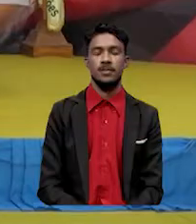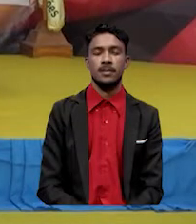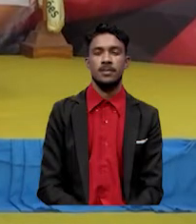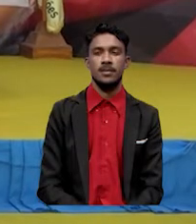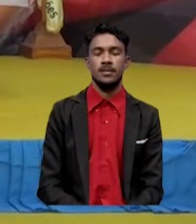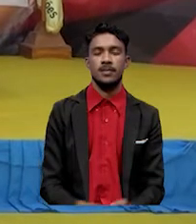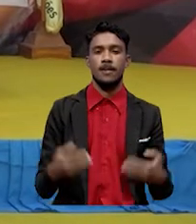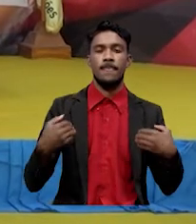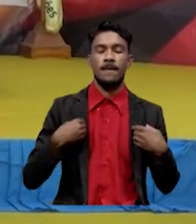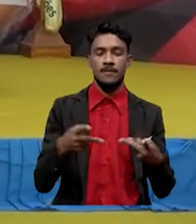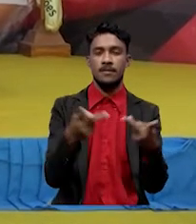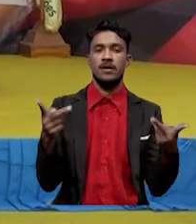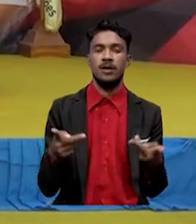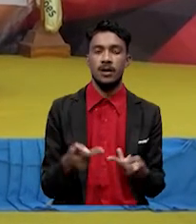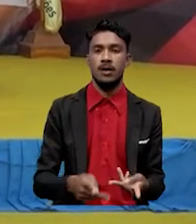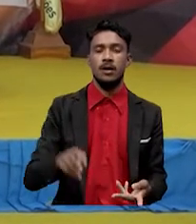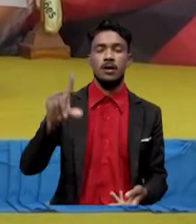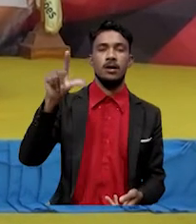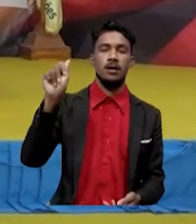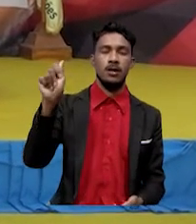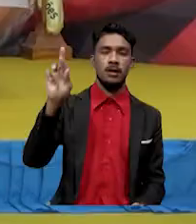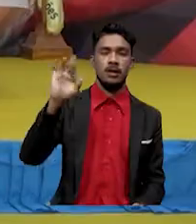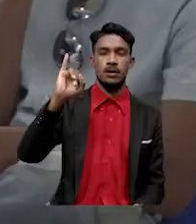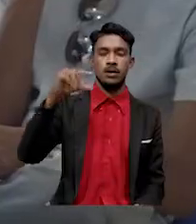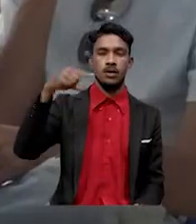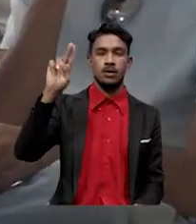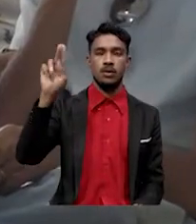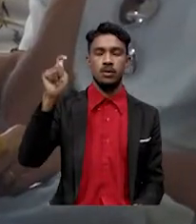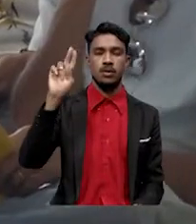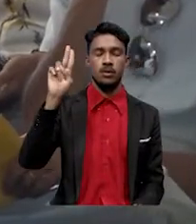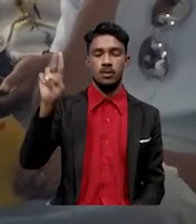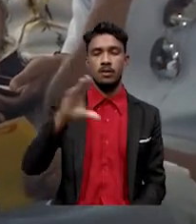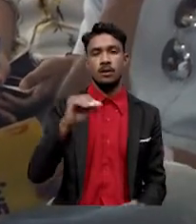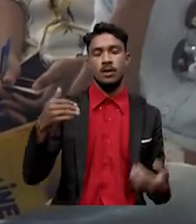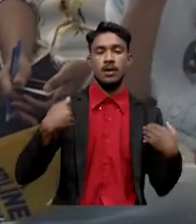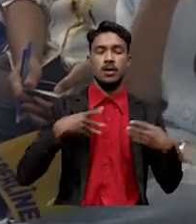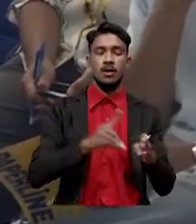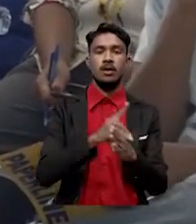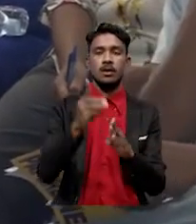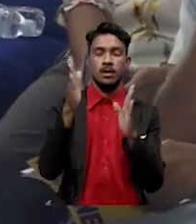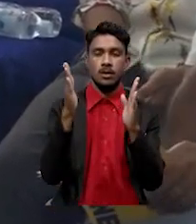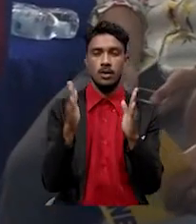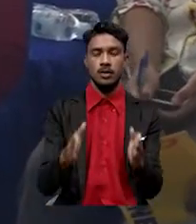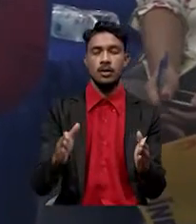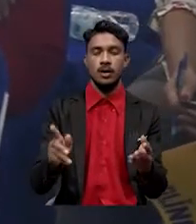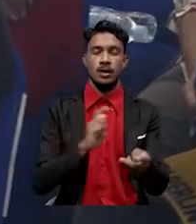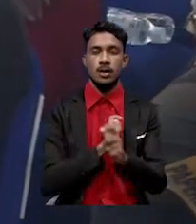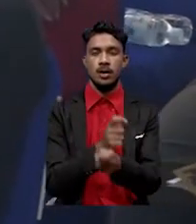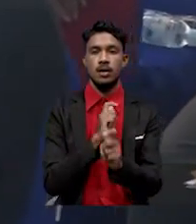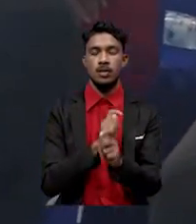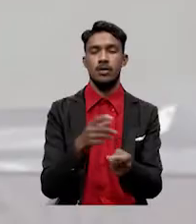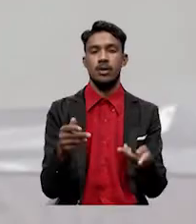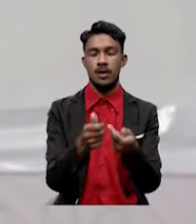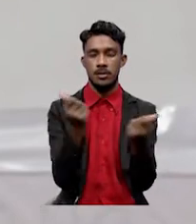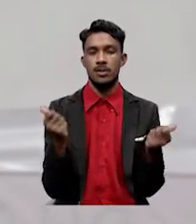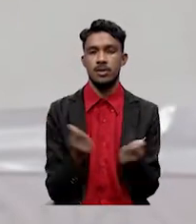E a salão Laline Lariguto Sene Caicolidili Semanané, diretor-geral secretariado técnico administração